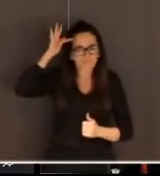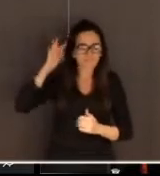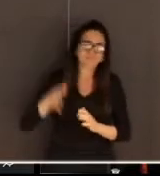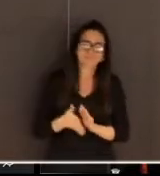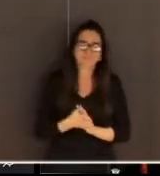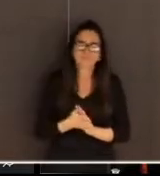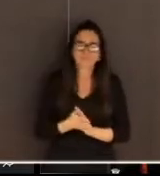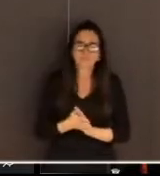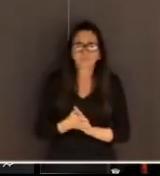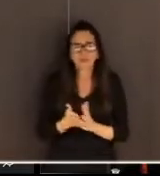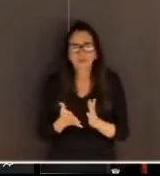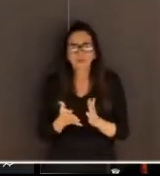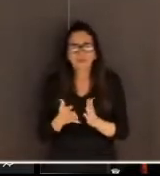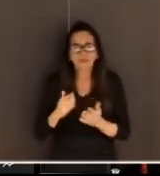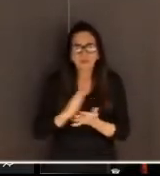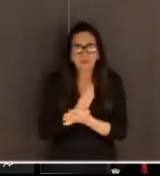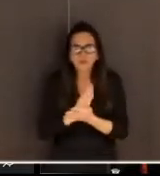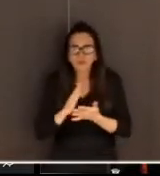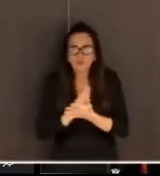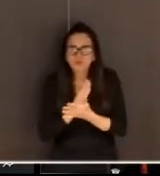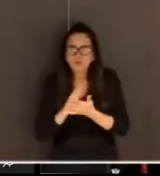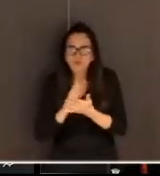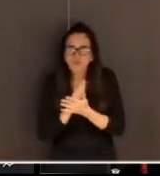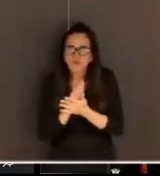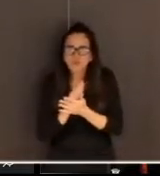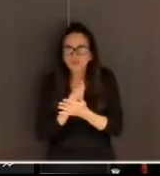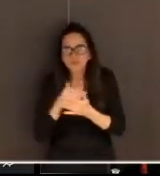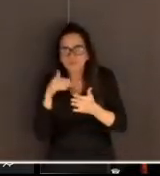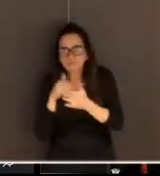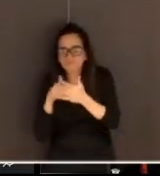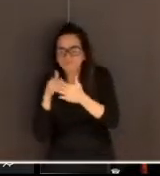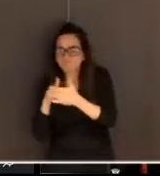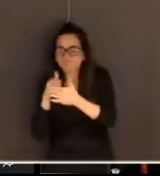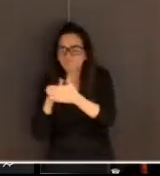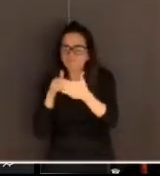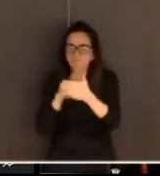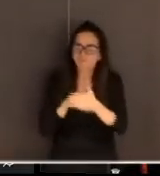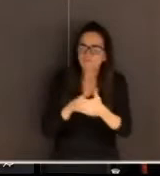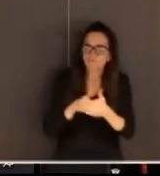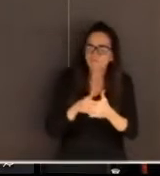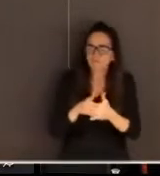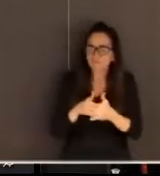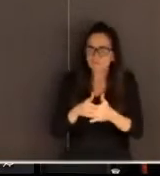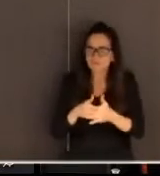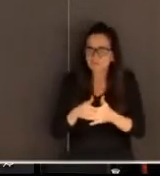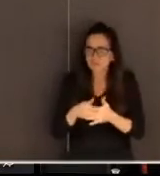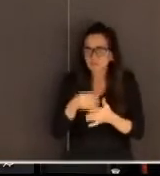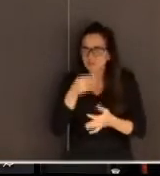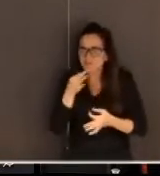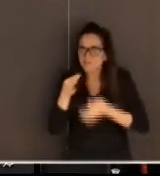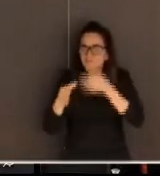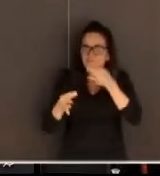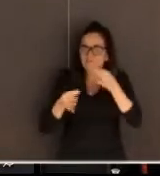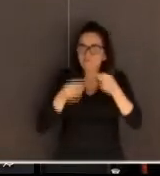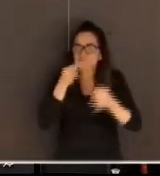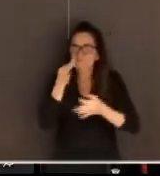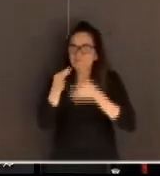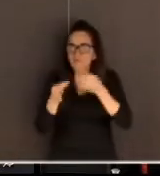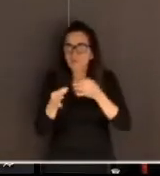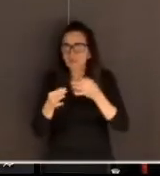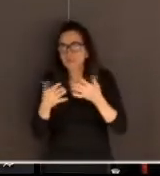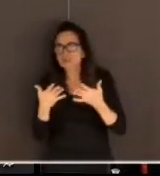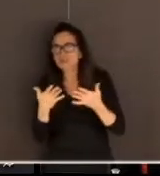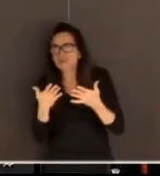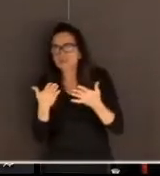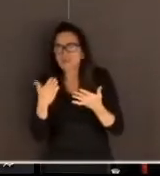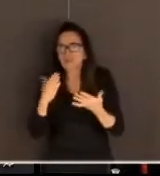restrições probatórias, exclusões probatórias ou exclusão argumentativa são